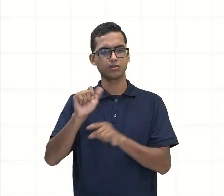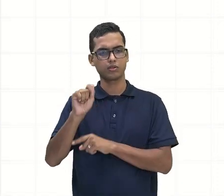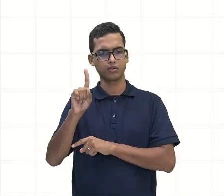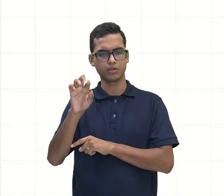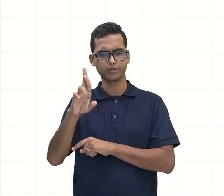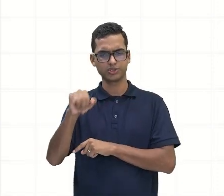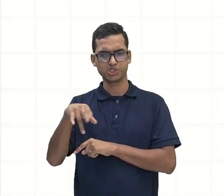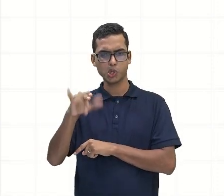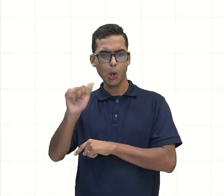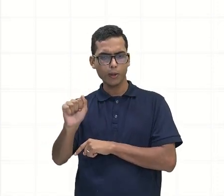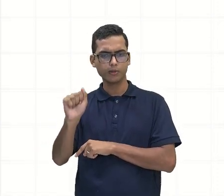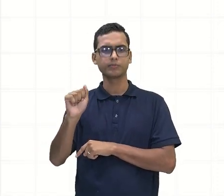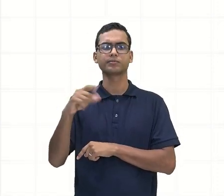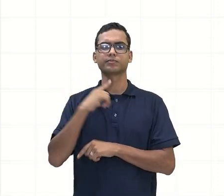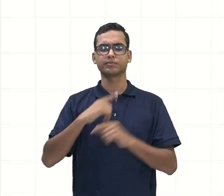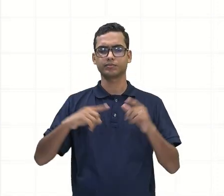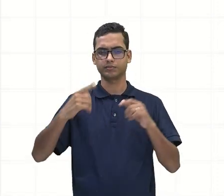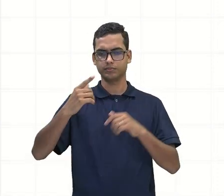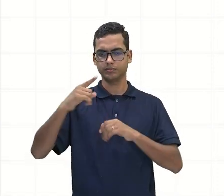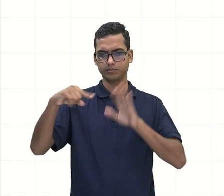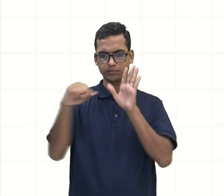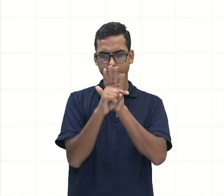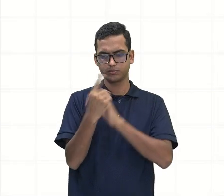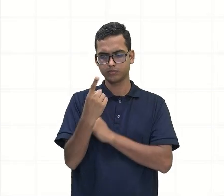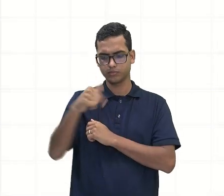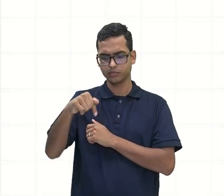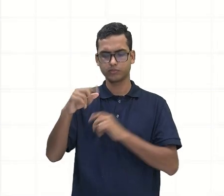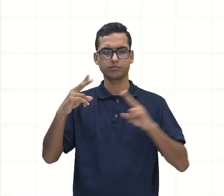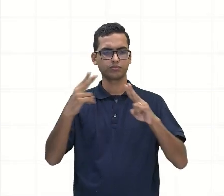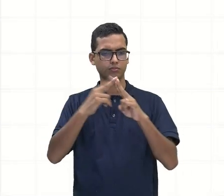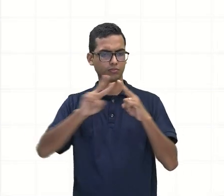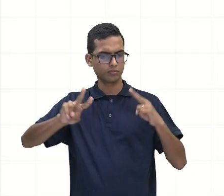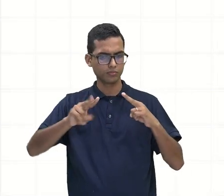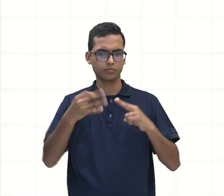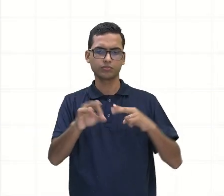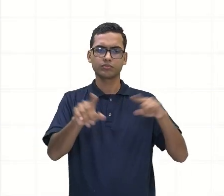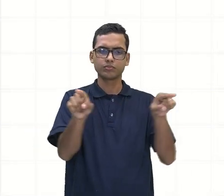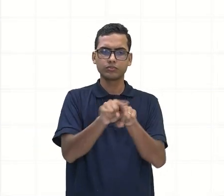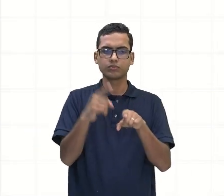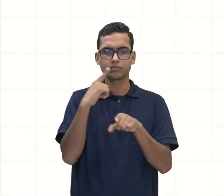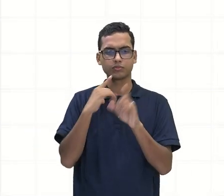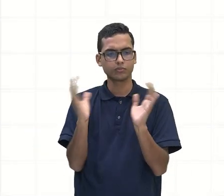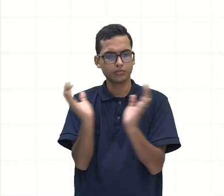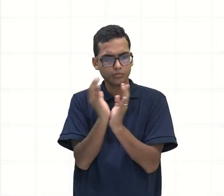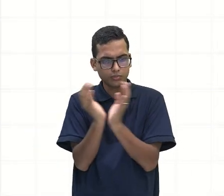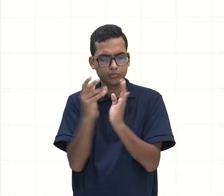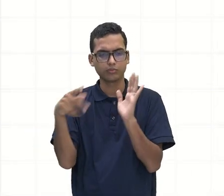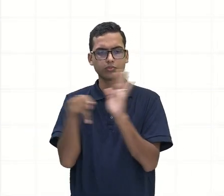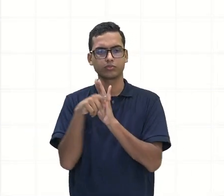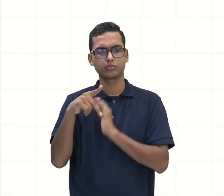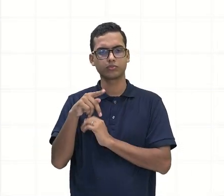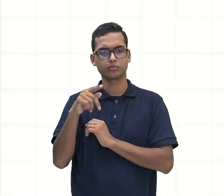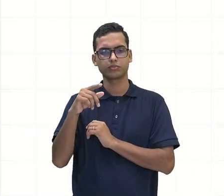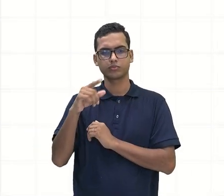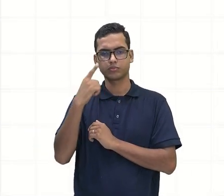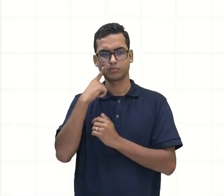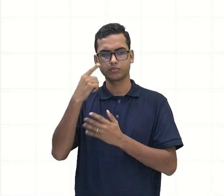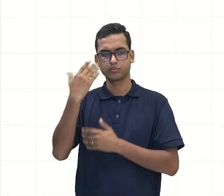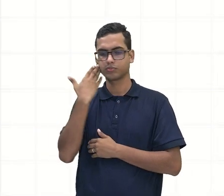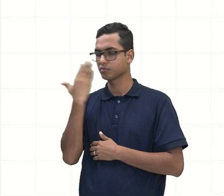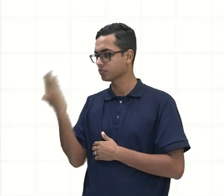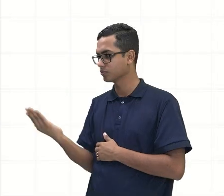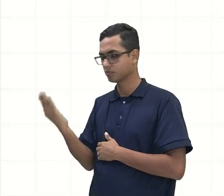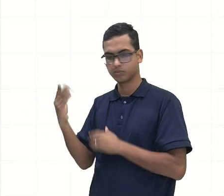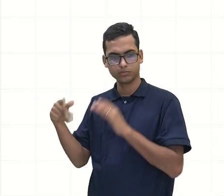Adriana, menos 17, ímpar. Então, o grupo dos pares ficou Laís, Thalita, Fernando.